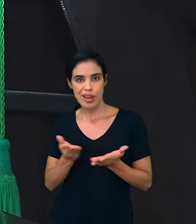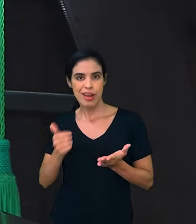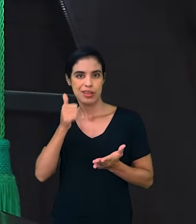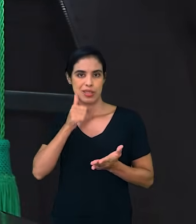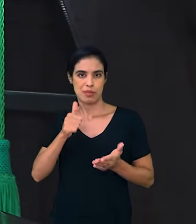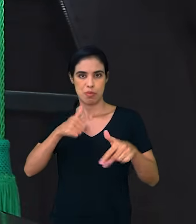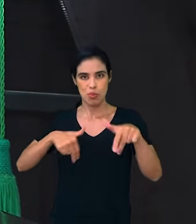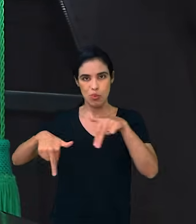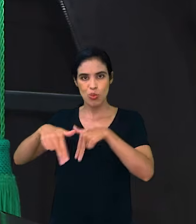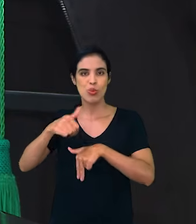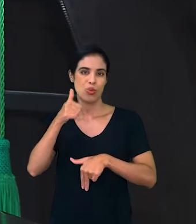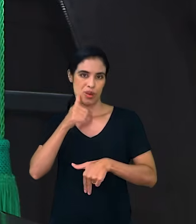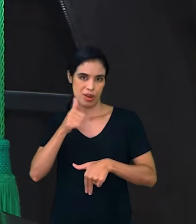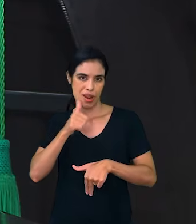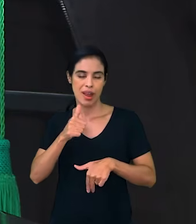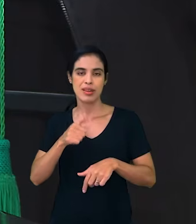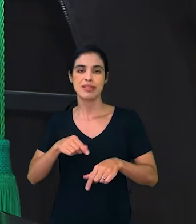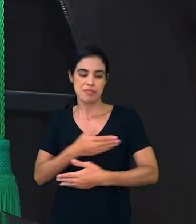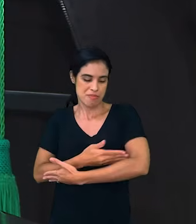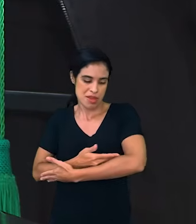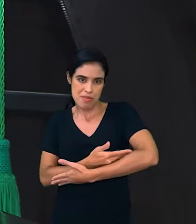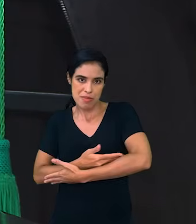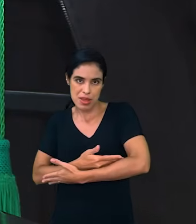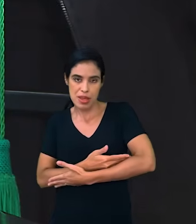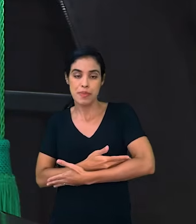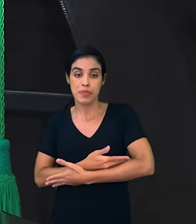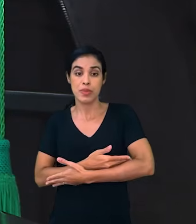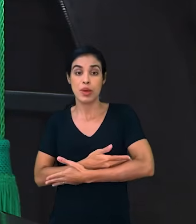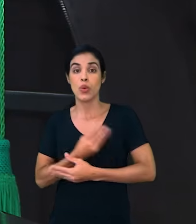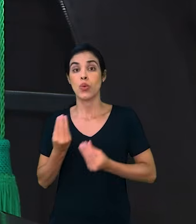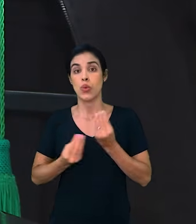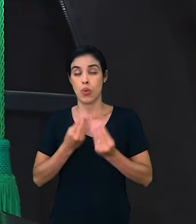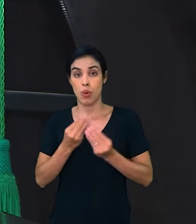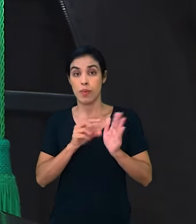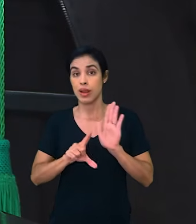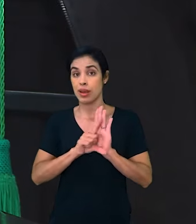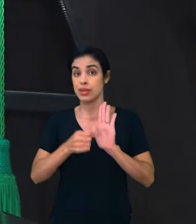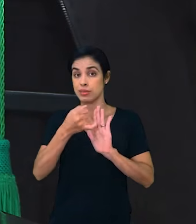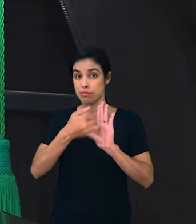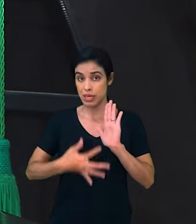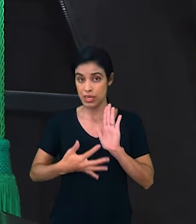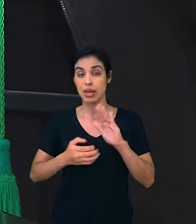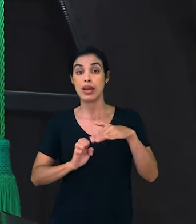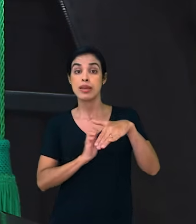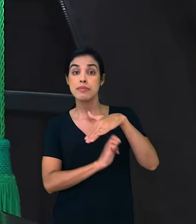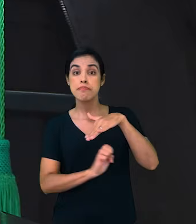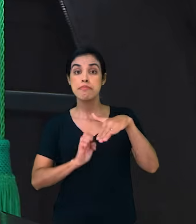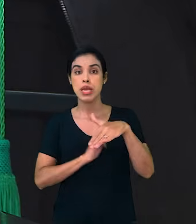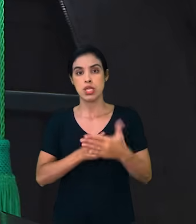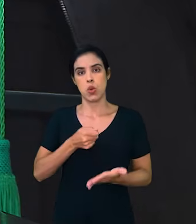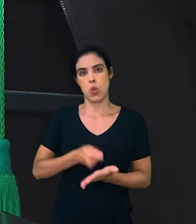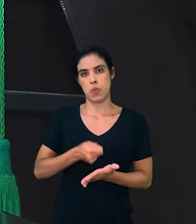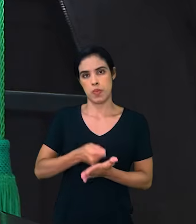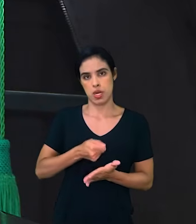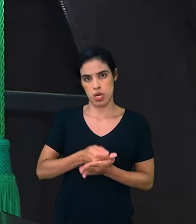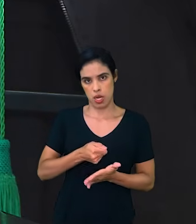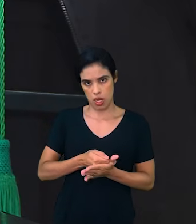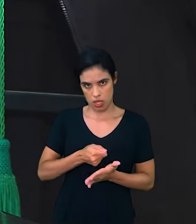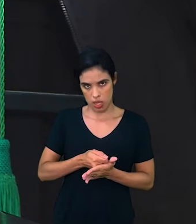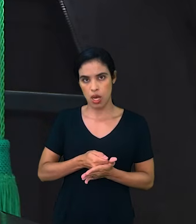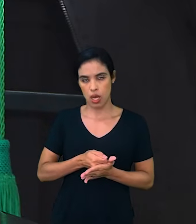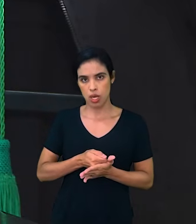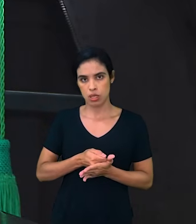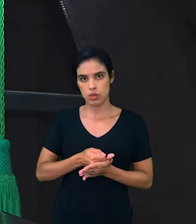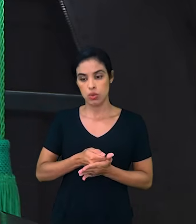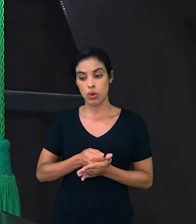primeira infância através da obrigatoriedade das empresas fornecerem para locais com mais